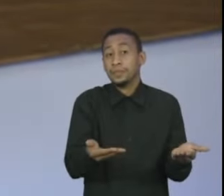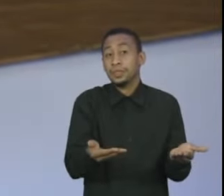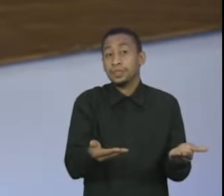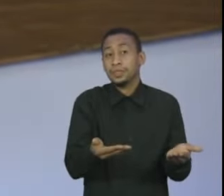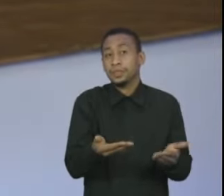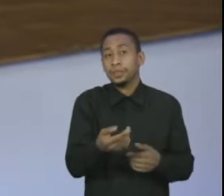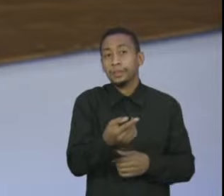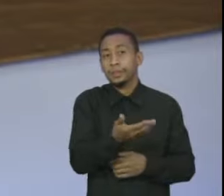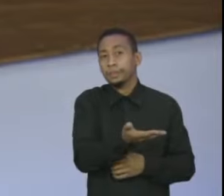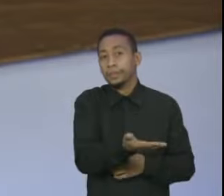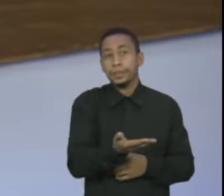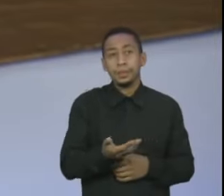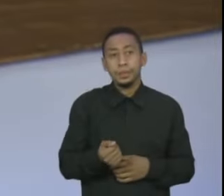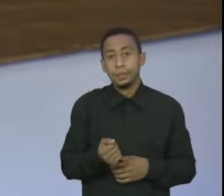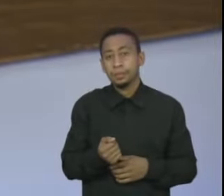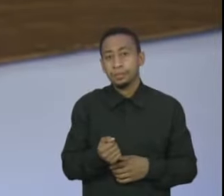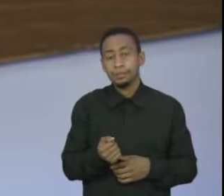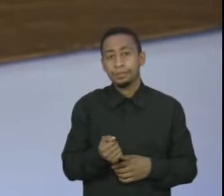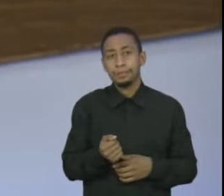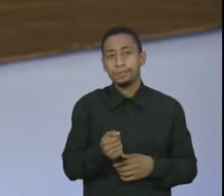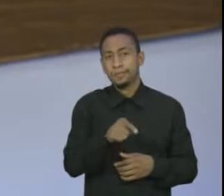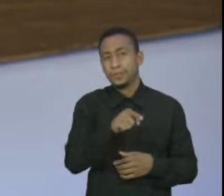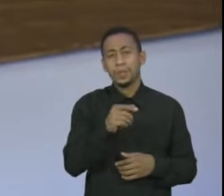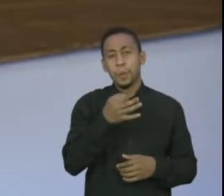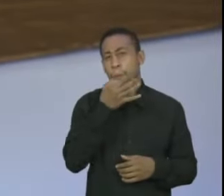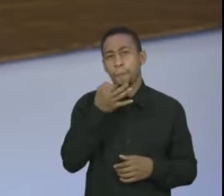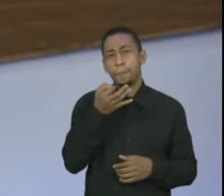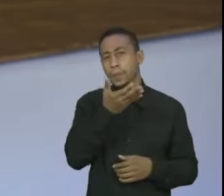consequência concreta o senhor enxerga da